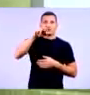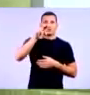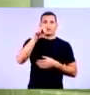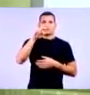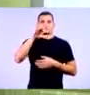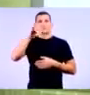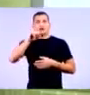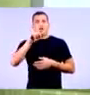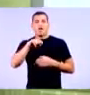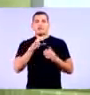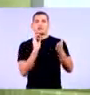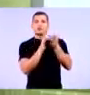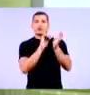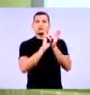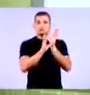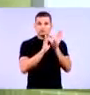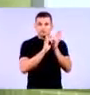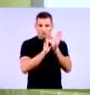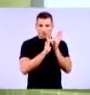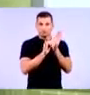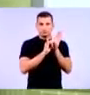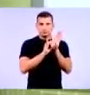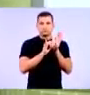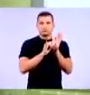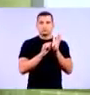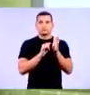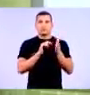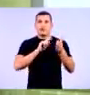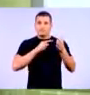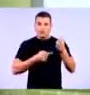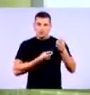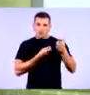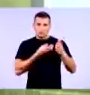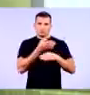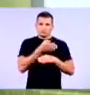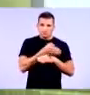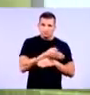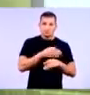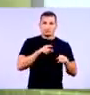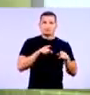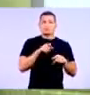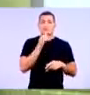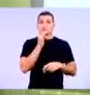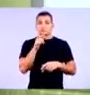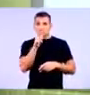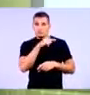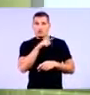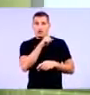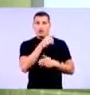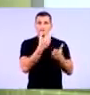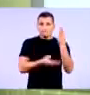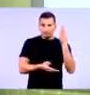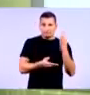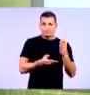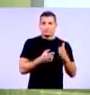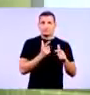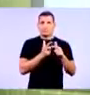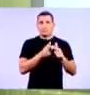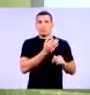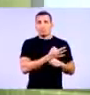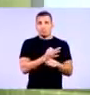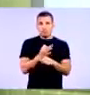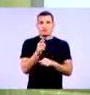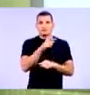de notas. Se lá você está reprovado por falta, por exemplo, aí você pode pedir a revisão e